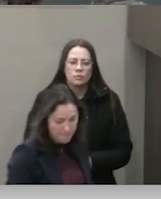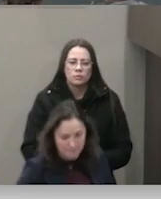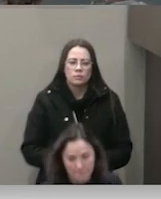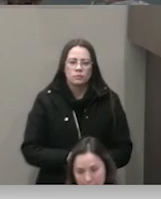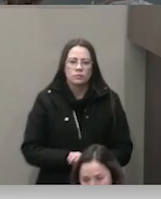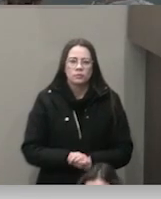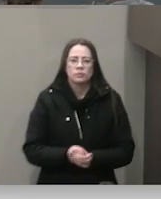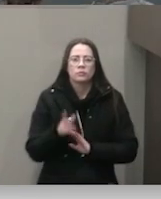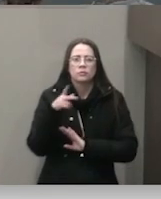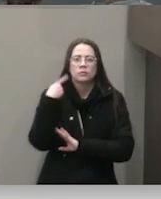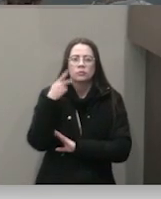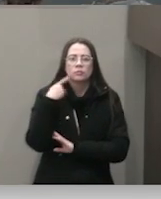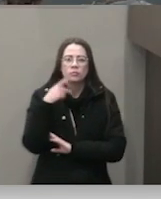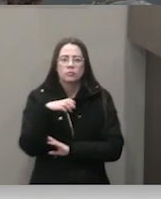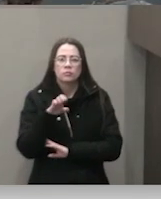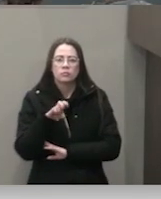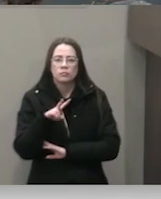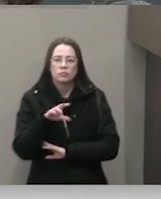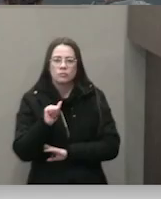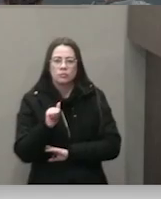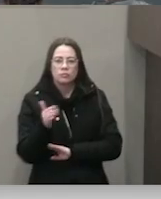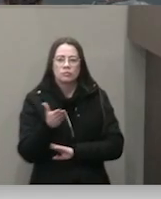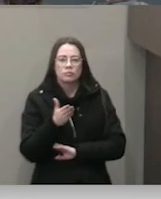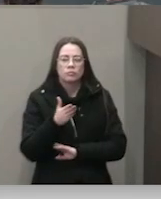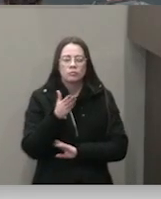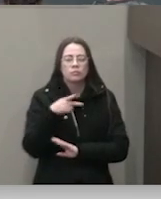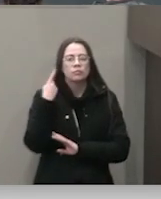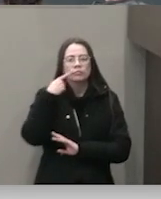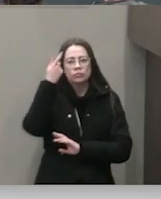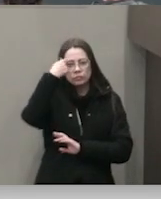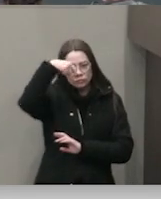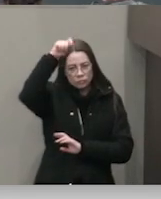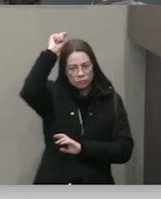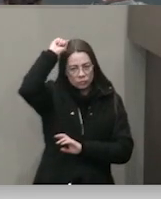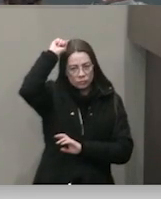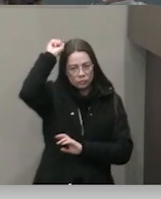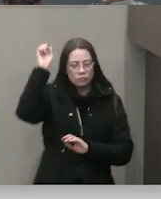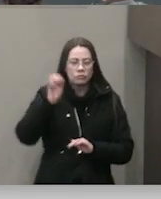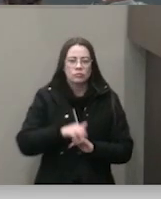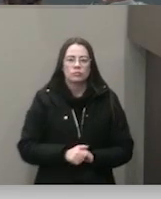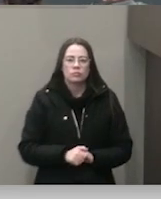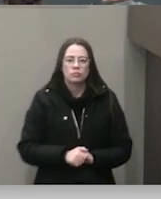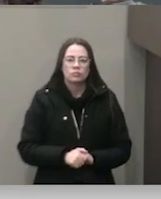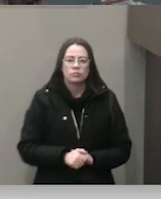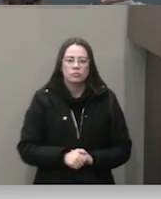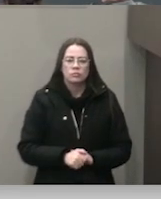Muito bem, vereadora Eva. Próximo inscrito, vereador João Pedro Nunes.